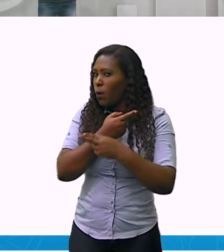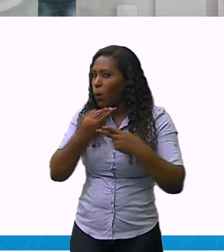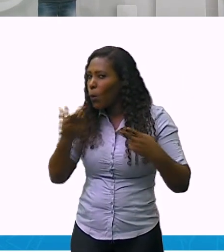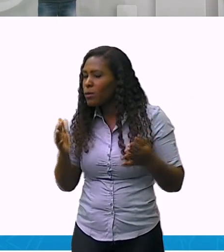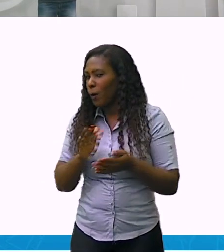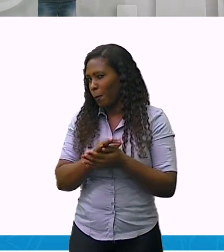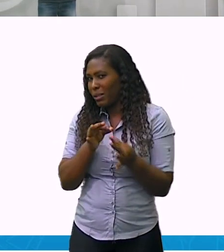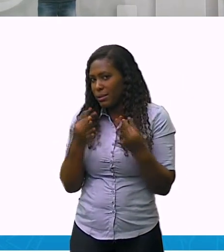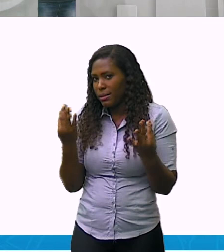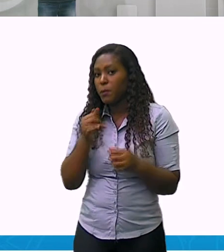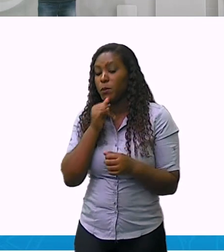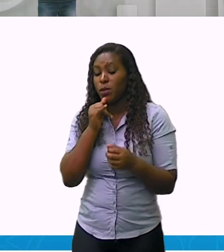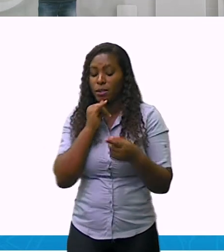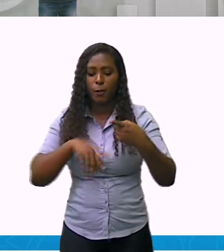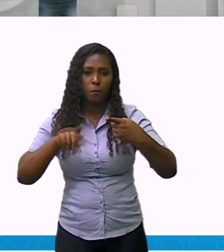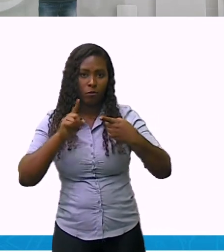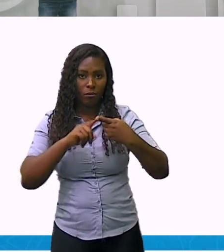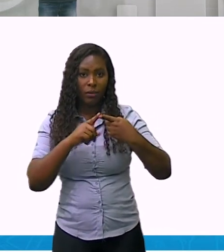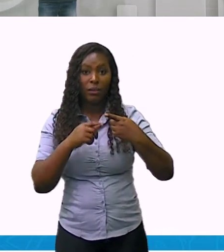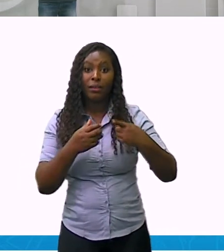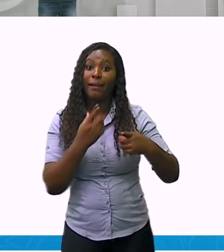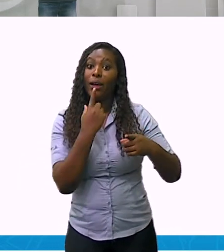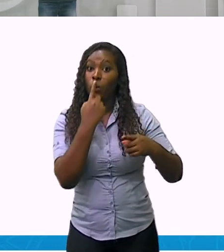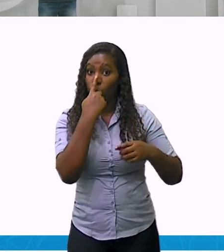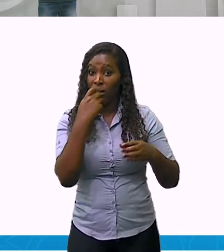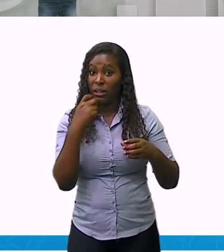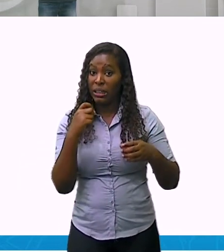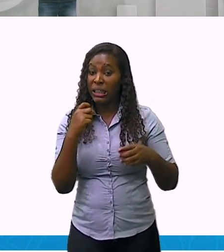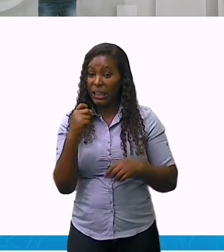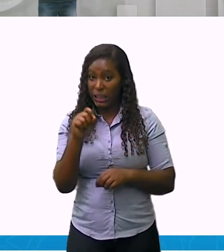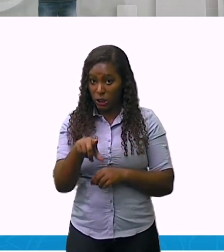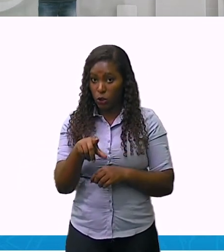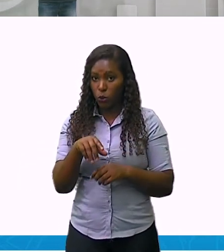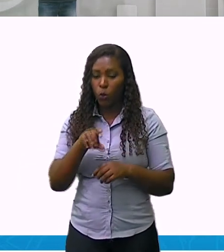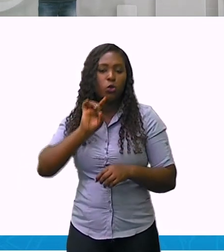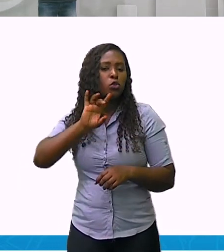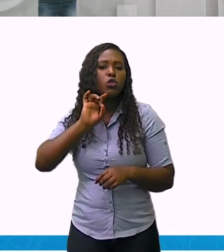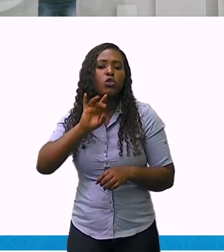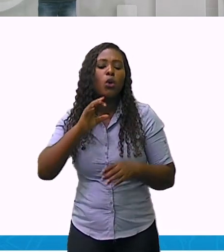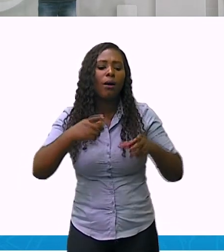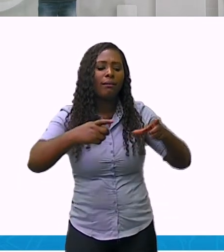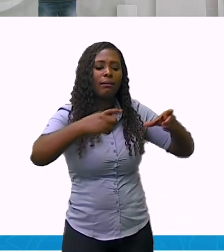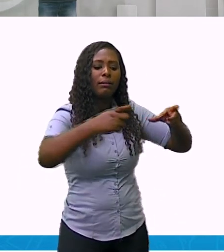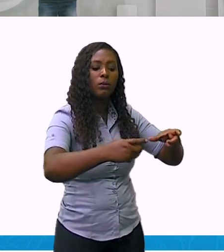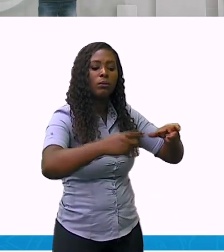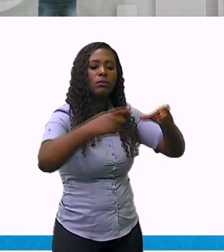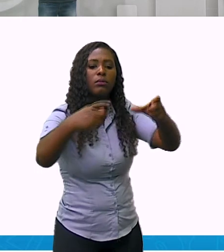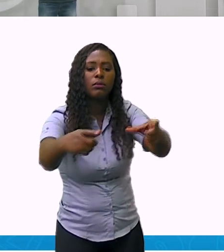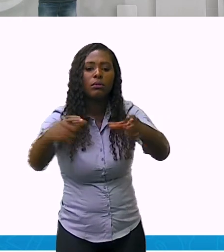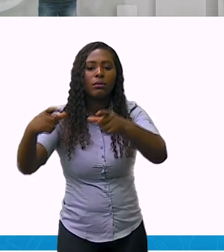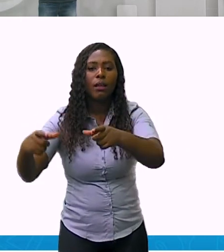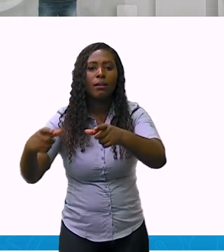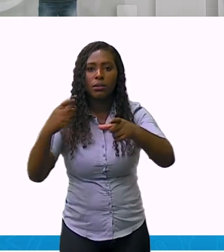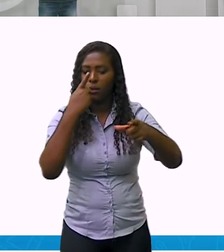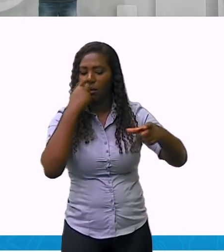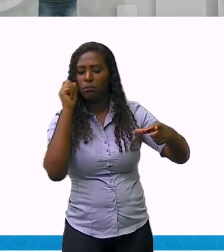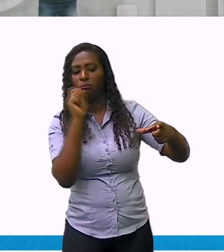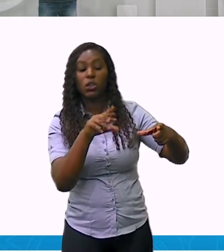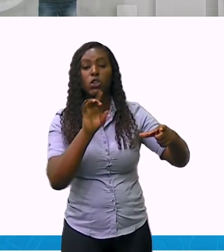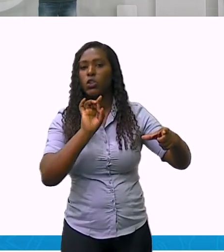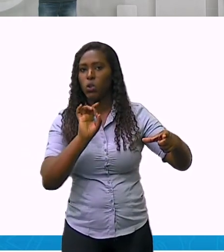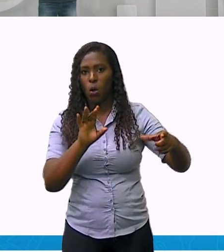lixo somente nas lixeiras, use garrafas de água e recipientes